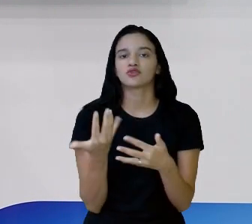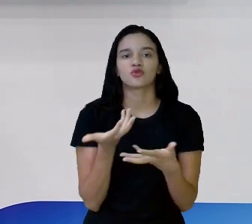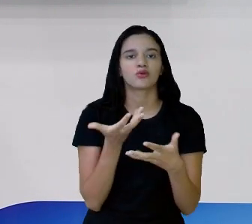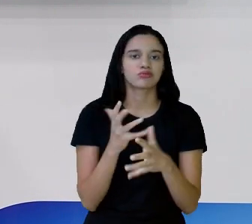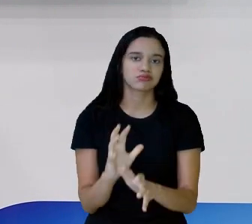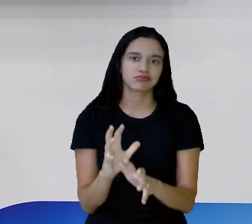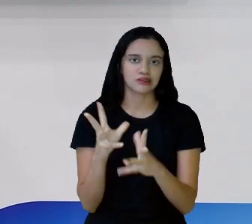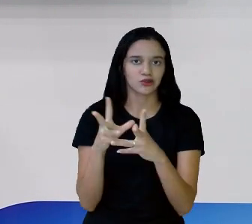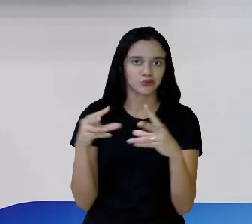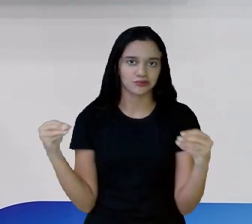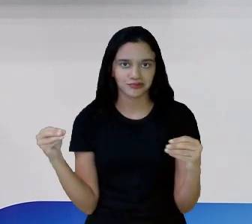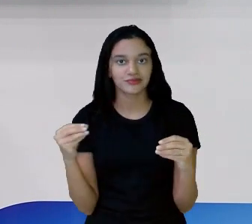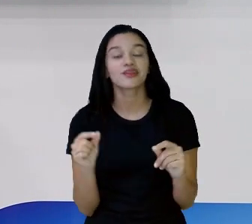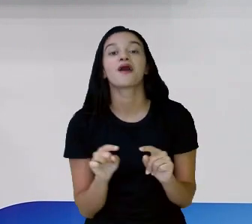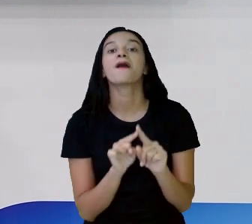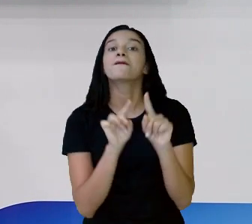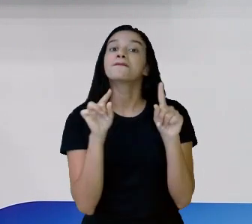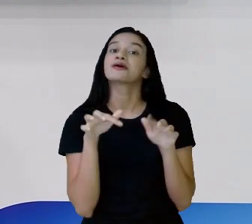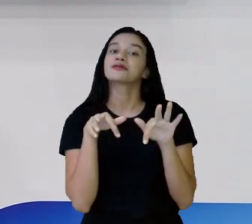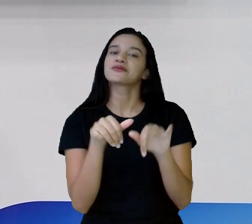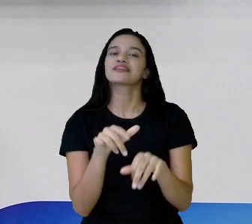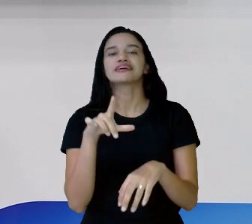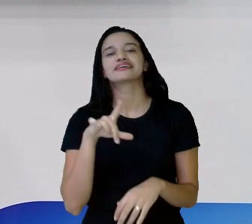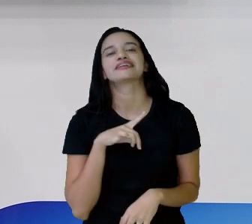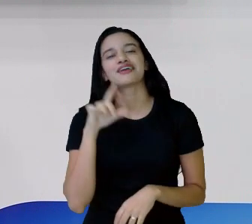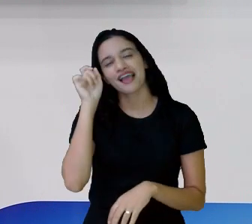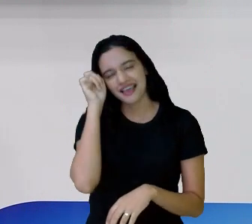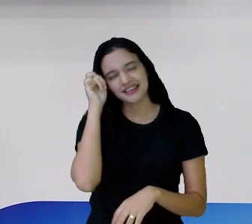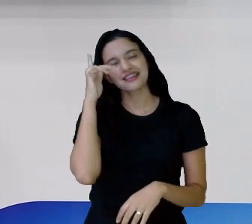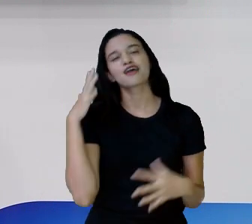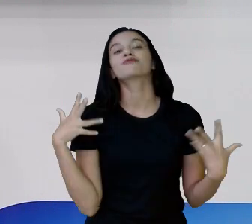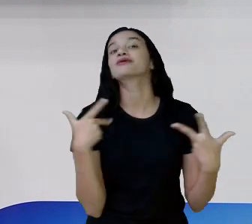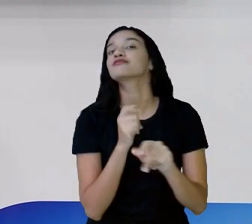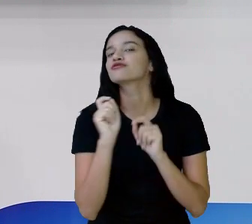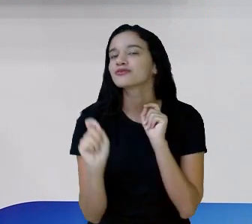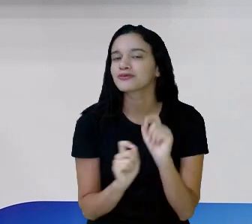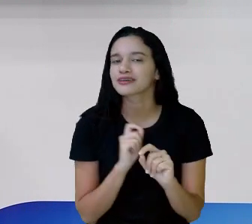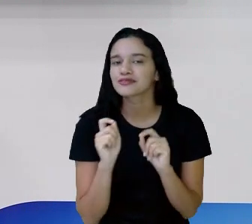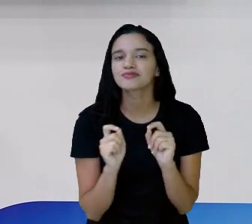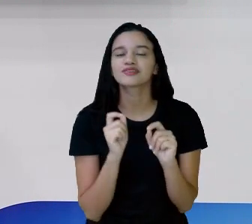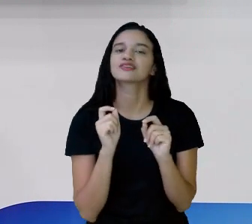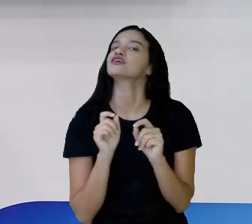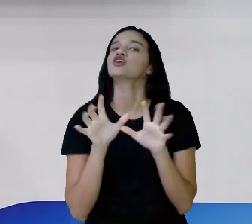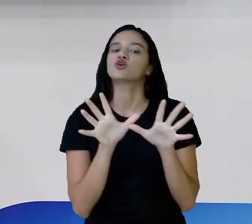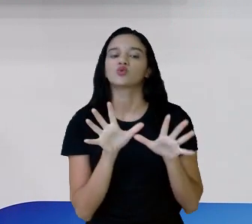queriam ser extintos. Mas no final teve aquela ideia maravilhosa, não foi?